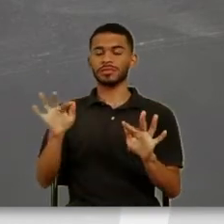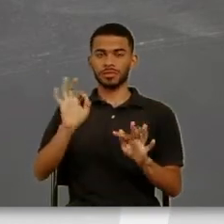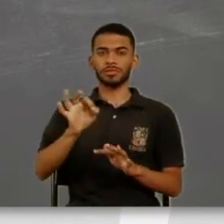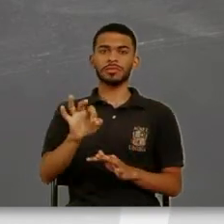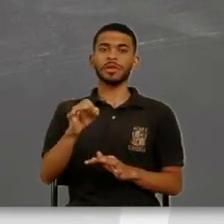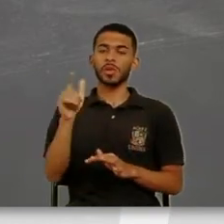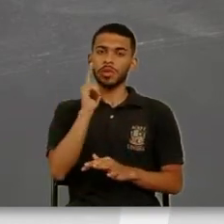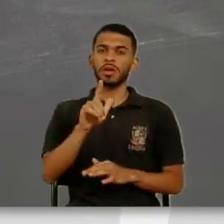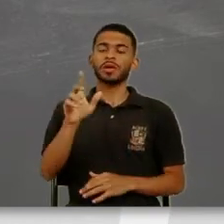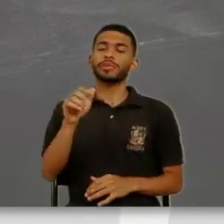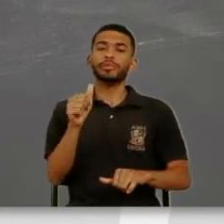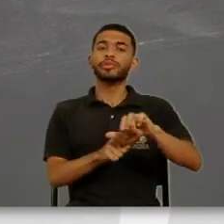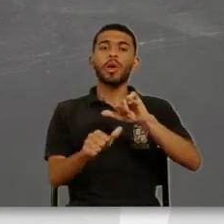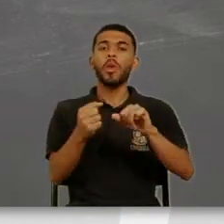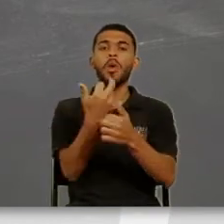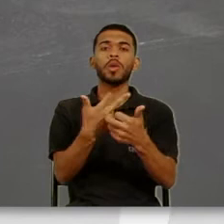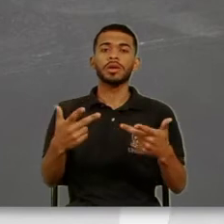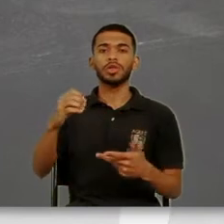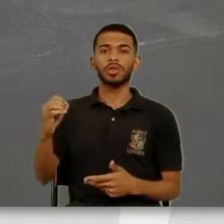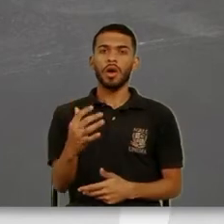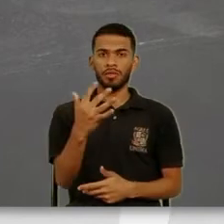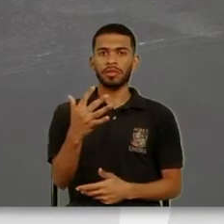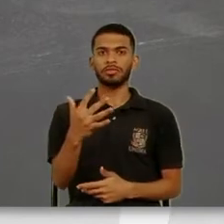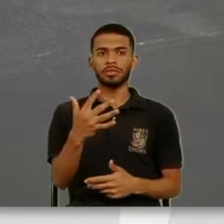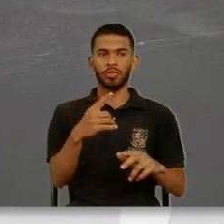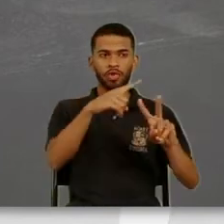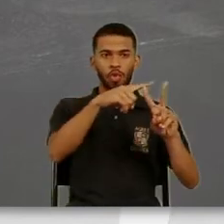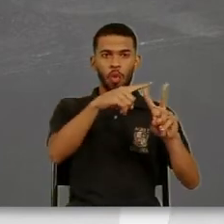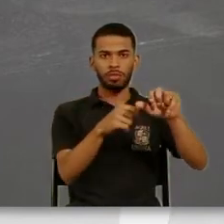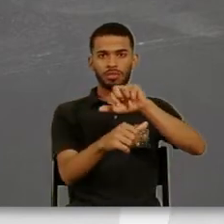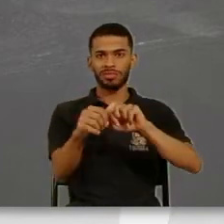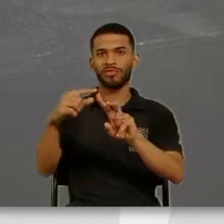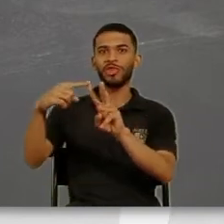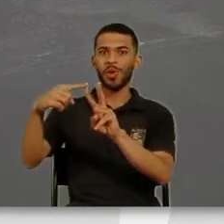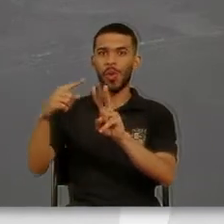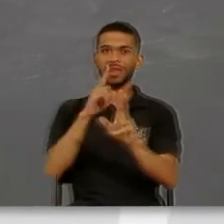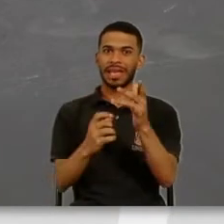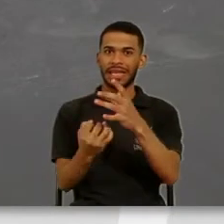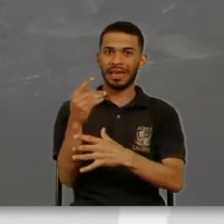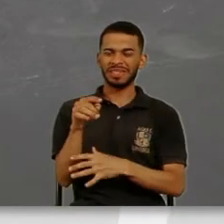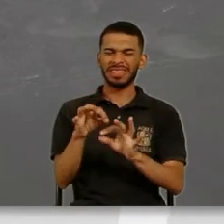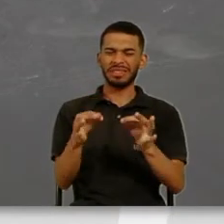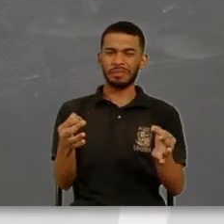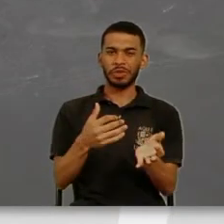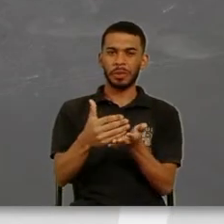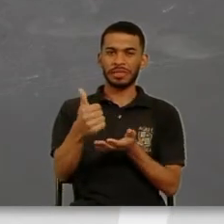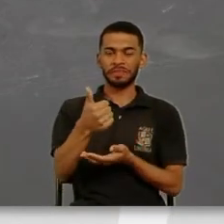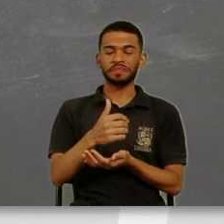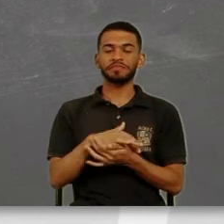vai transformar em algo novo, em um outro vetor, tá certo? É bem simples, vamos começar. Então,